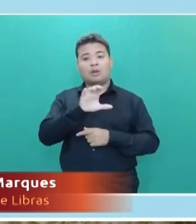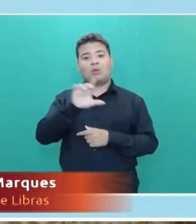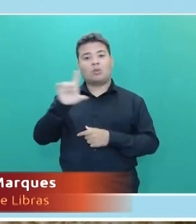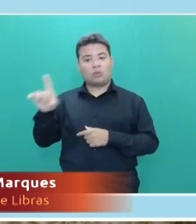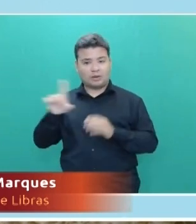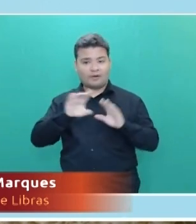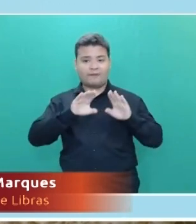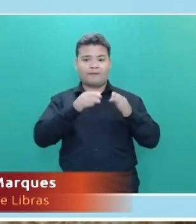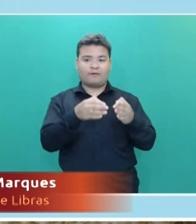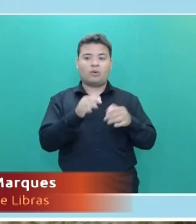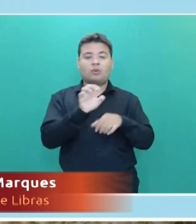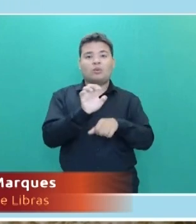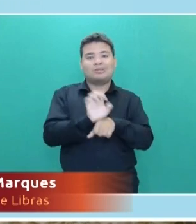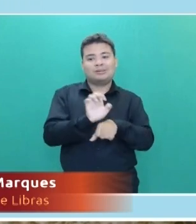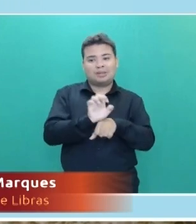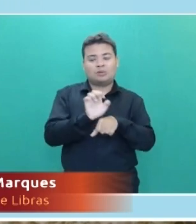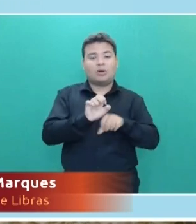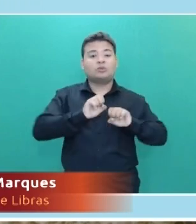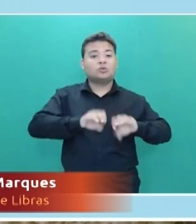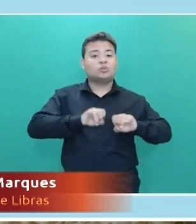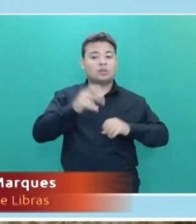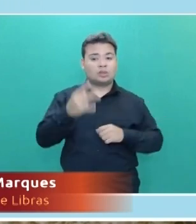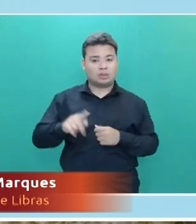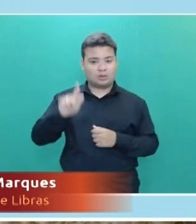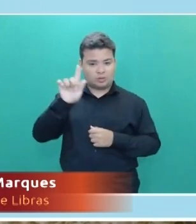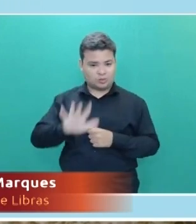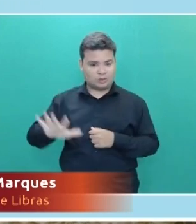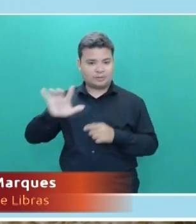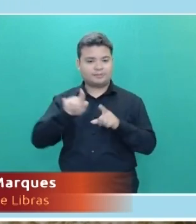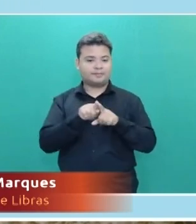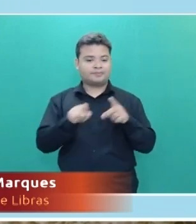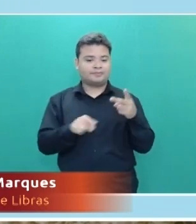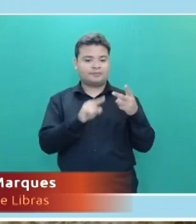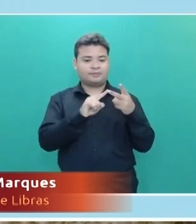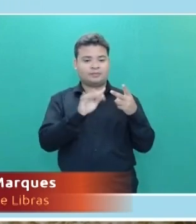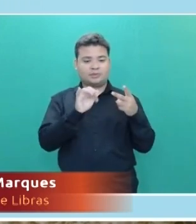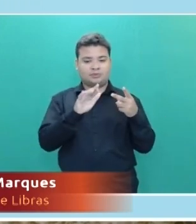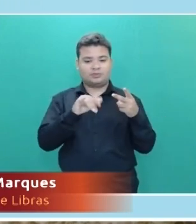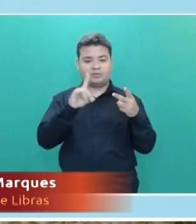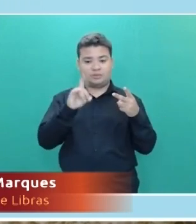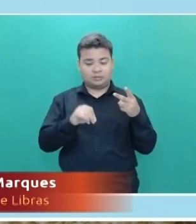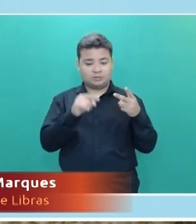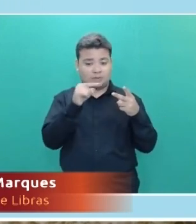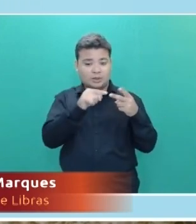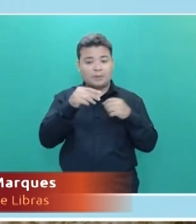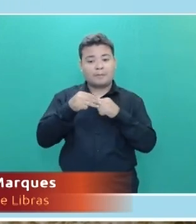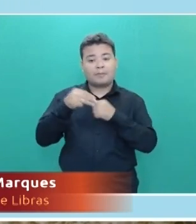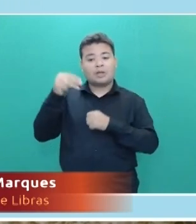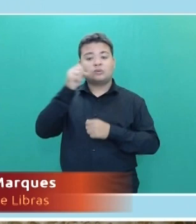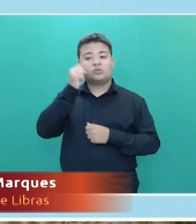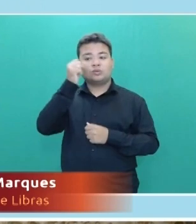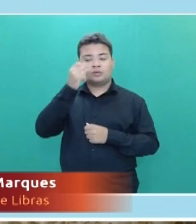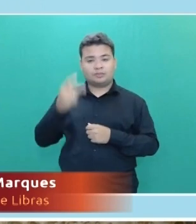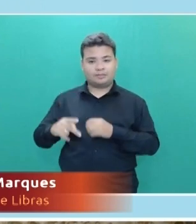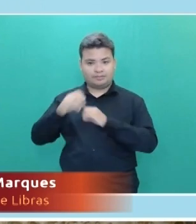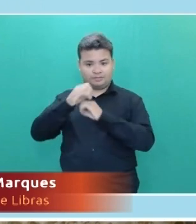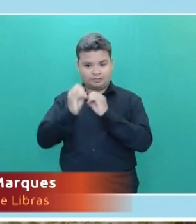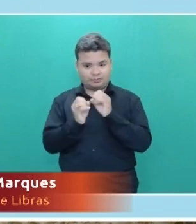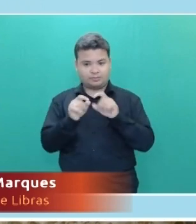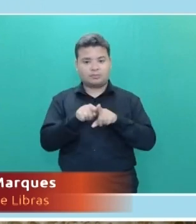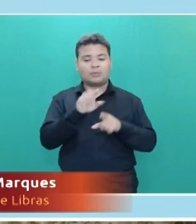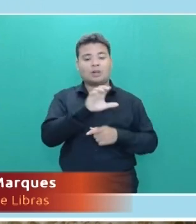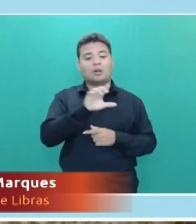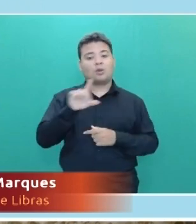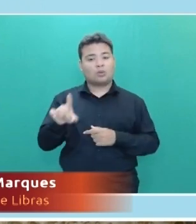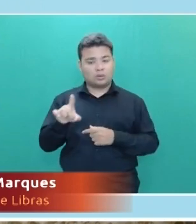de Educação de Goiás, e com Fernando Oliveira, que é mestre em Sociologia pela UFG e coordenador do Núcleo de Estudos e Pesquisa